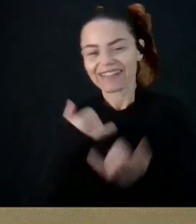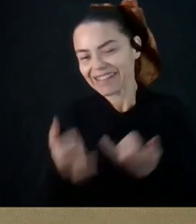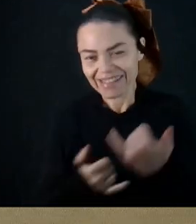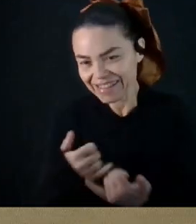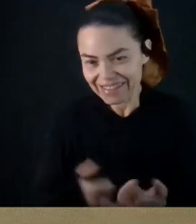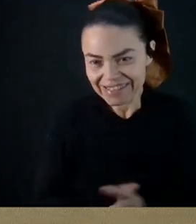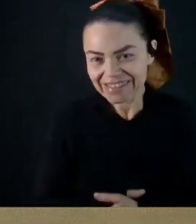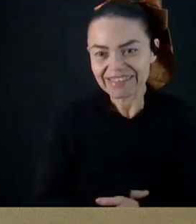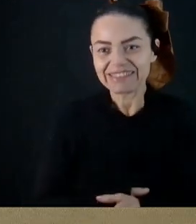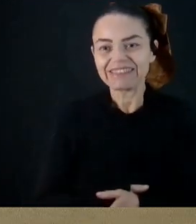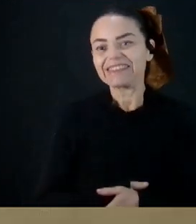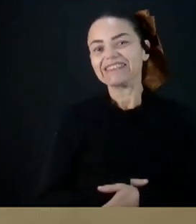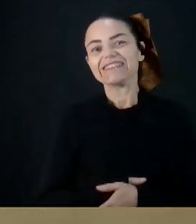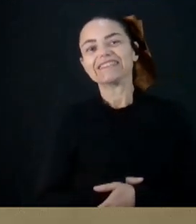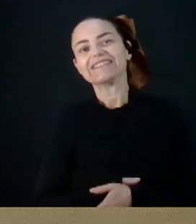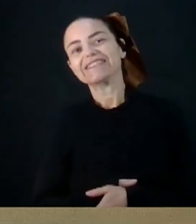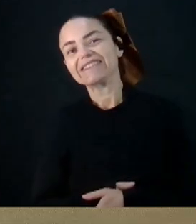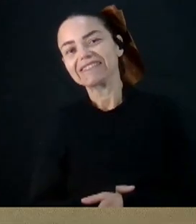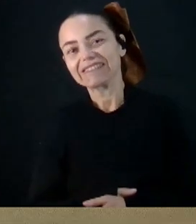criança!